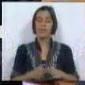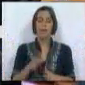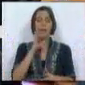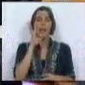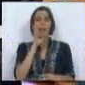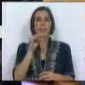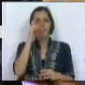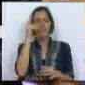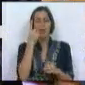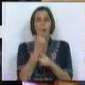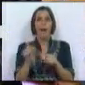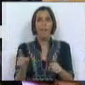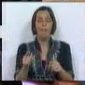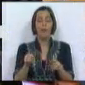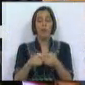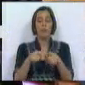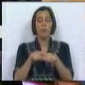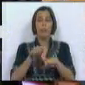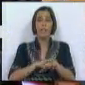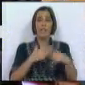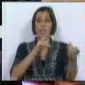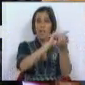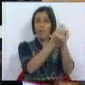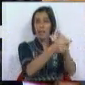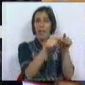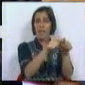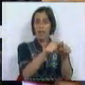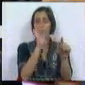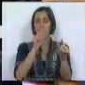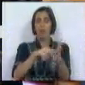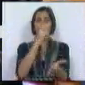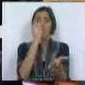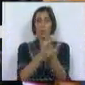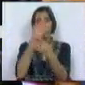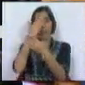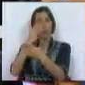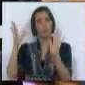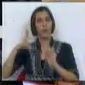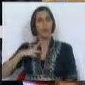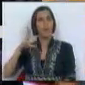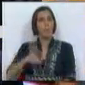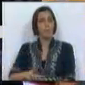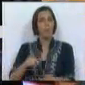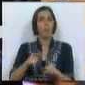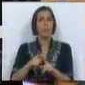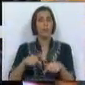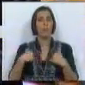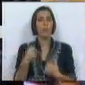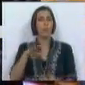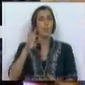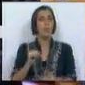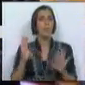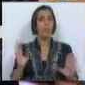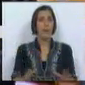tentação totalitária dos partidos da esquerda radical foi derrotado pelos democratas portugueses e o papel do Partido